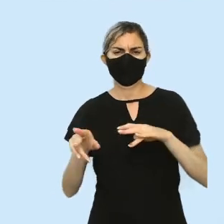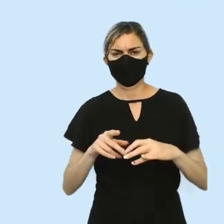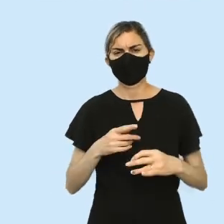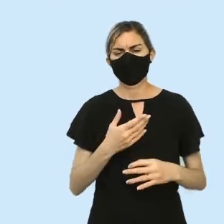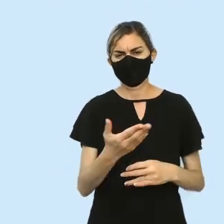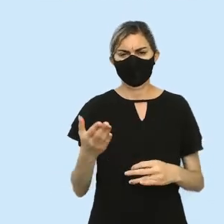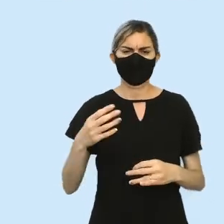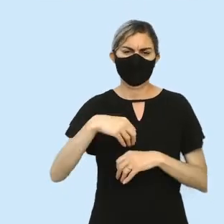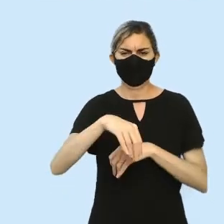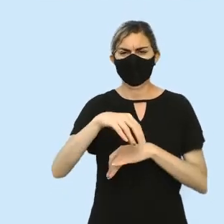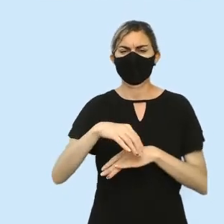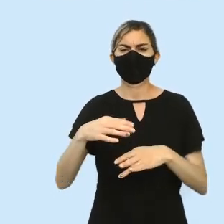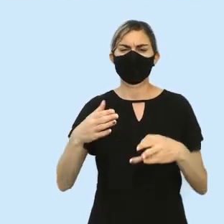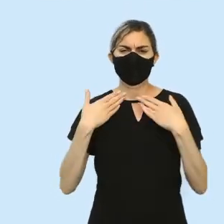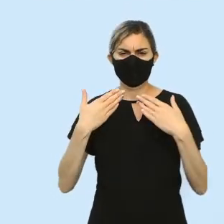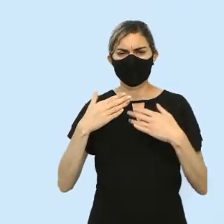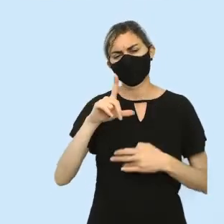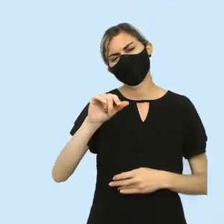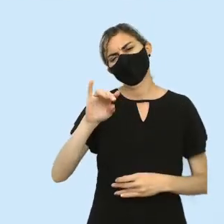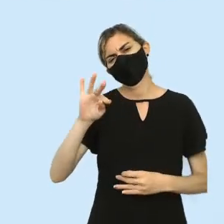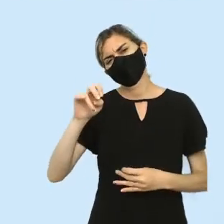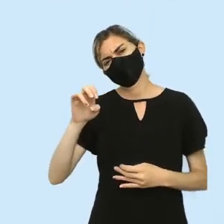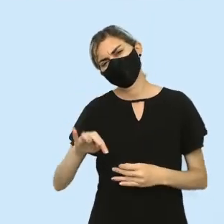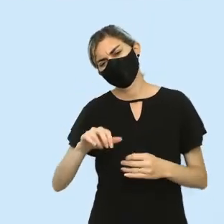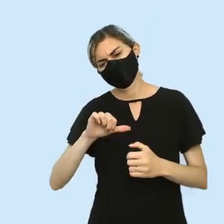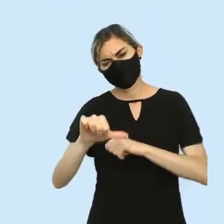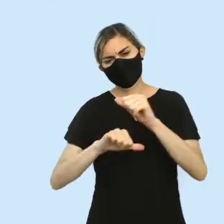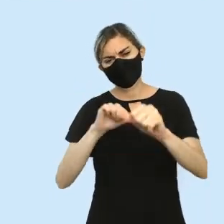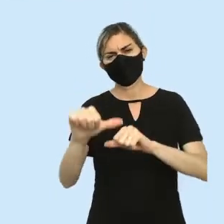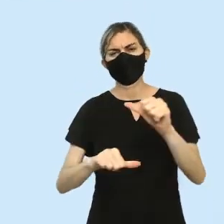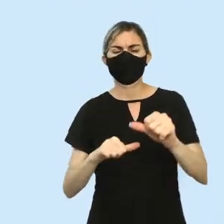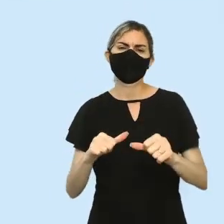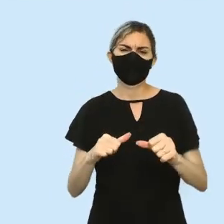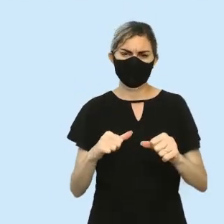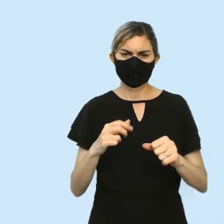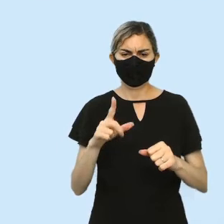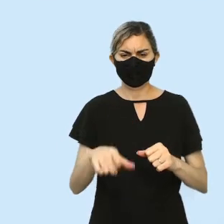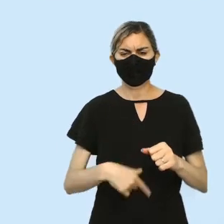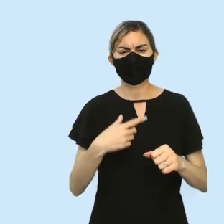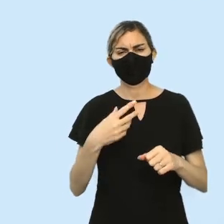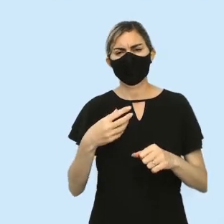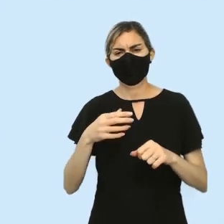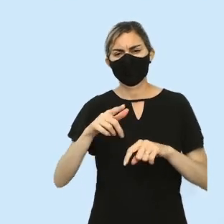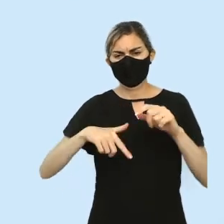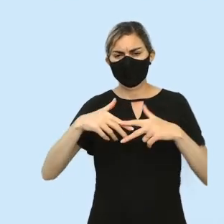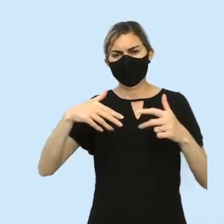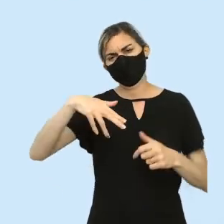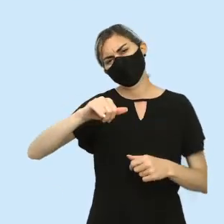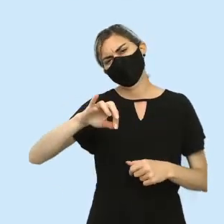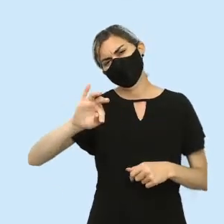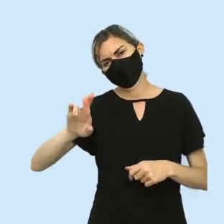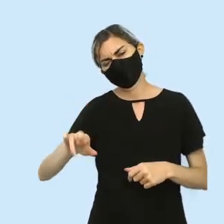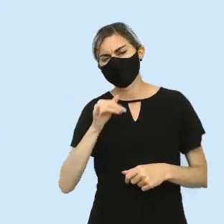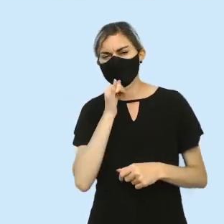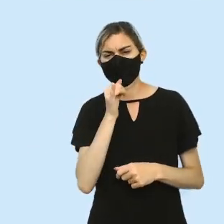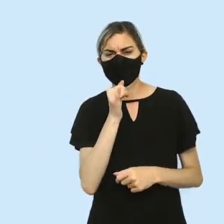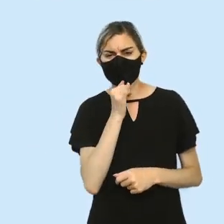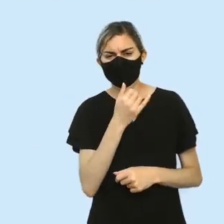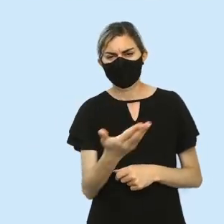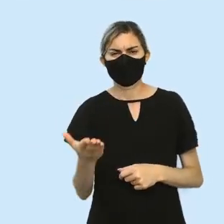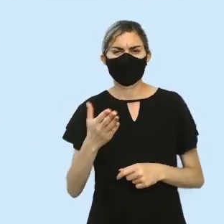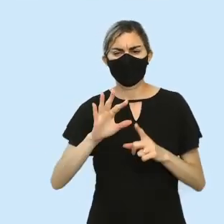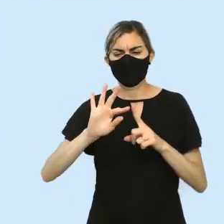É através do calor latente que muda o estado de agregação da matéria. Por exemplo,